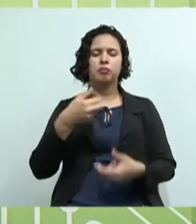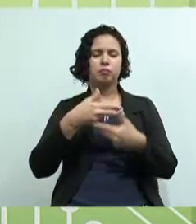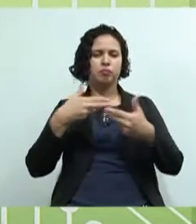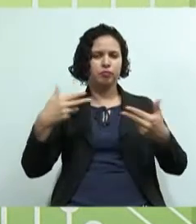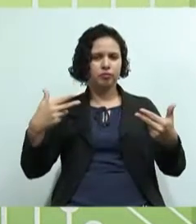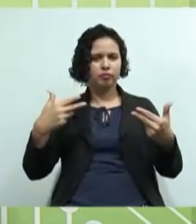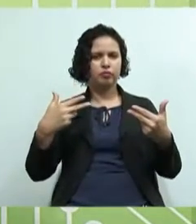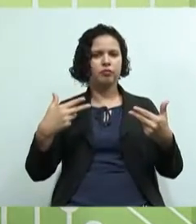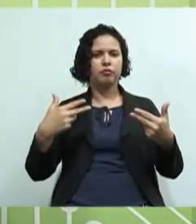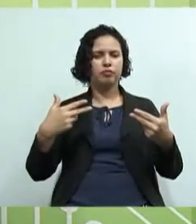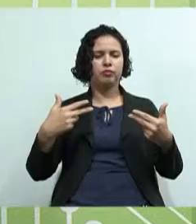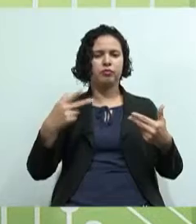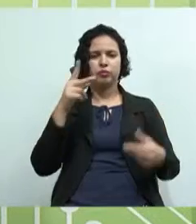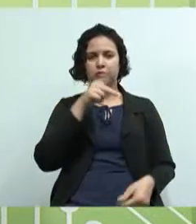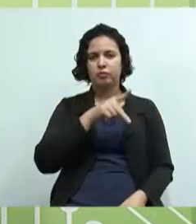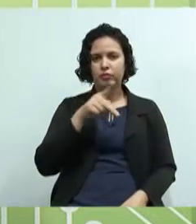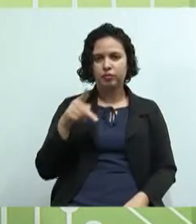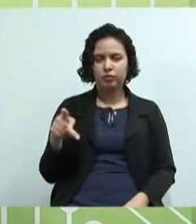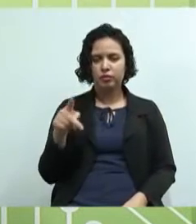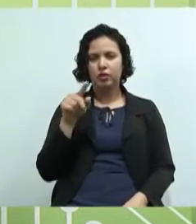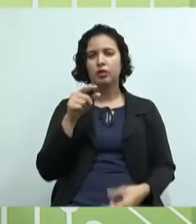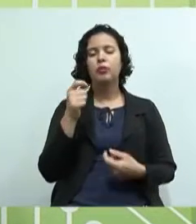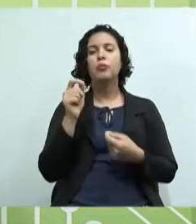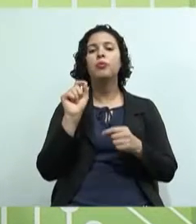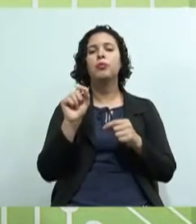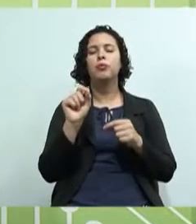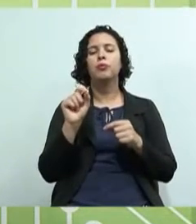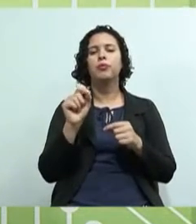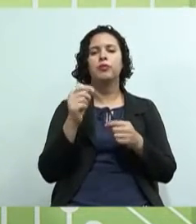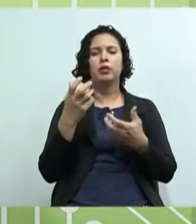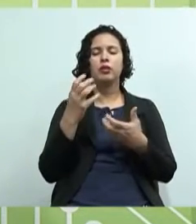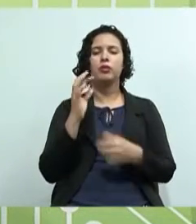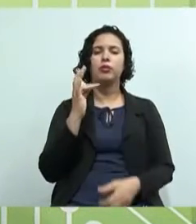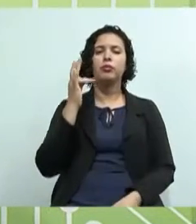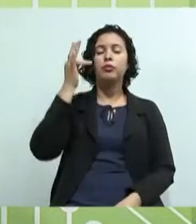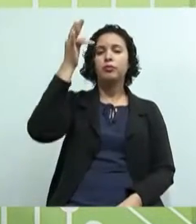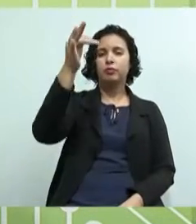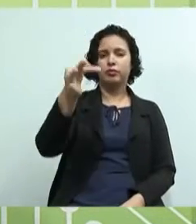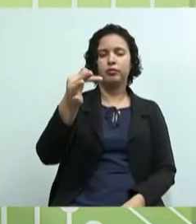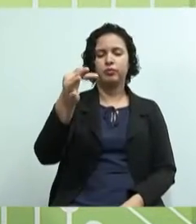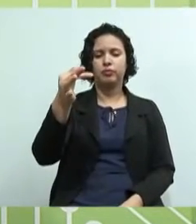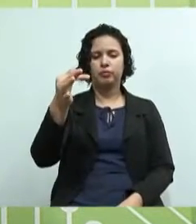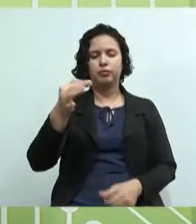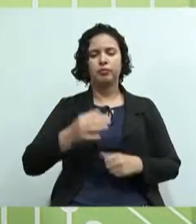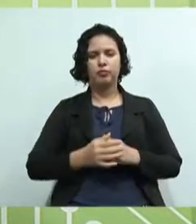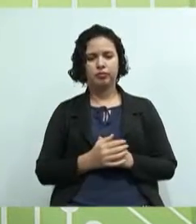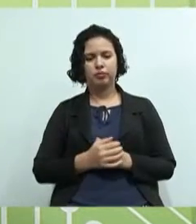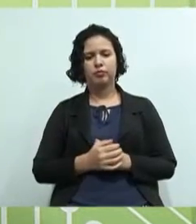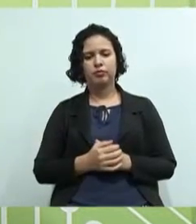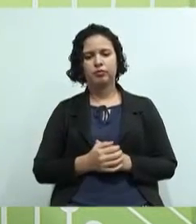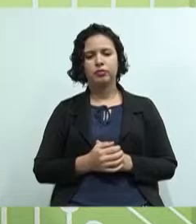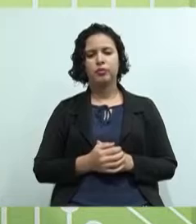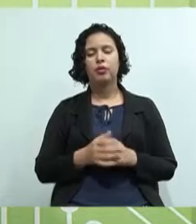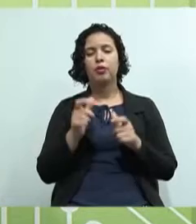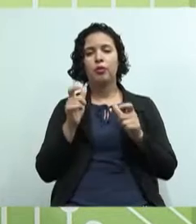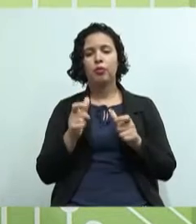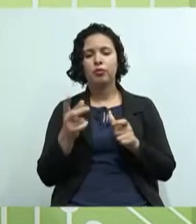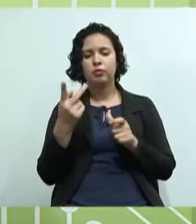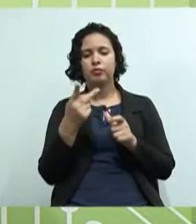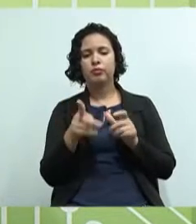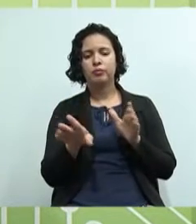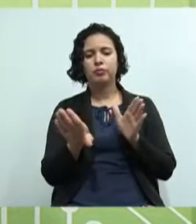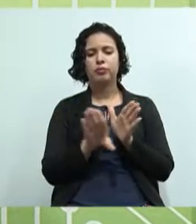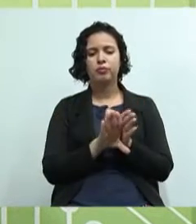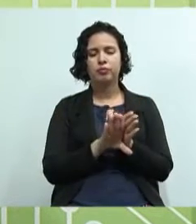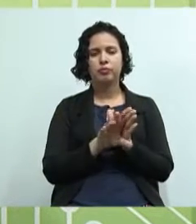isso, tá? A visão é aquilo que você consegue enxergar em você daqui a tantos anos. Onde a tua cooperativa quer